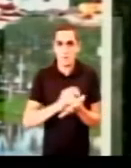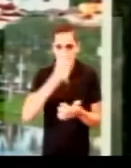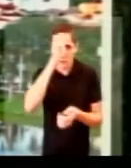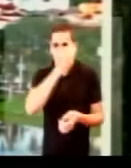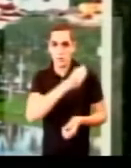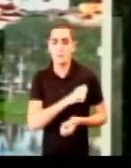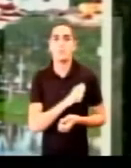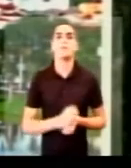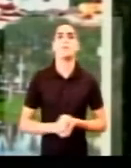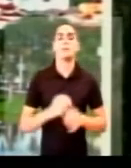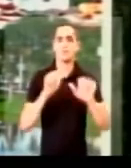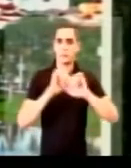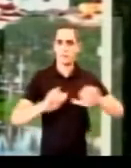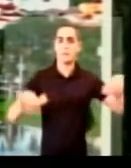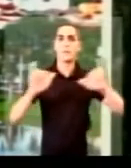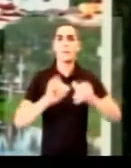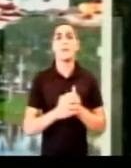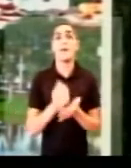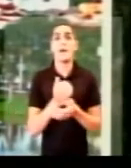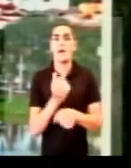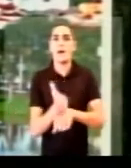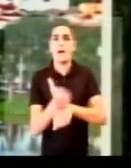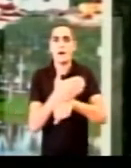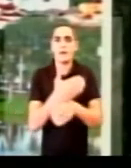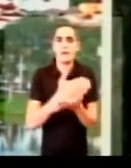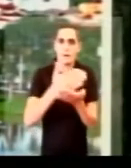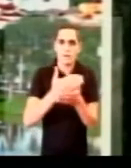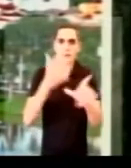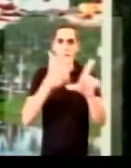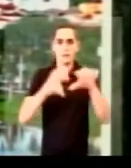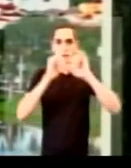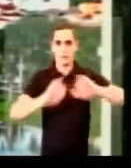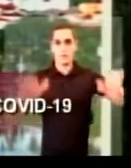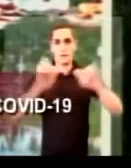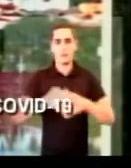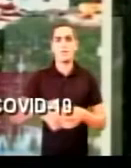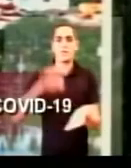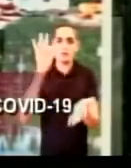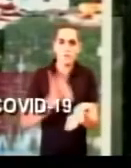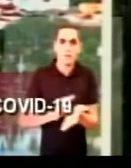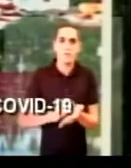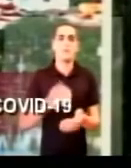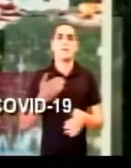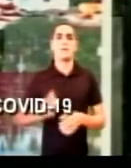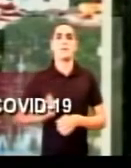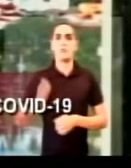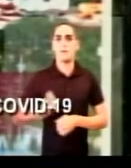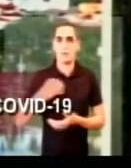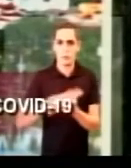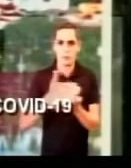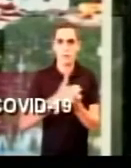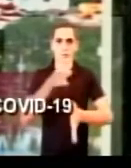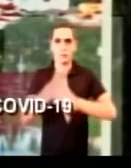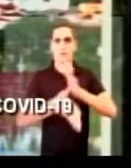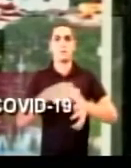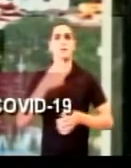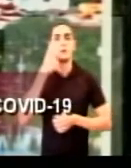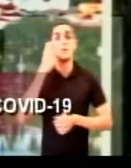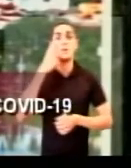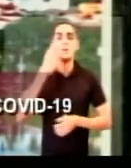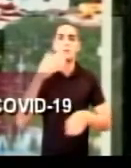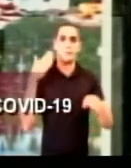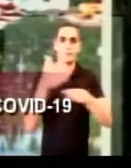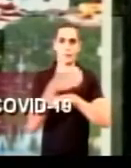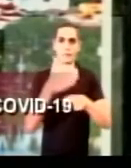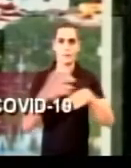Preto. Antes de iniciar, eu gostaria de registrar e agradecer a presença do intérprete de Libras, Domingos Carvalho,